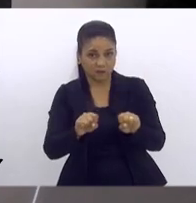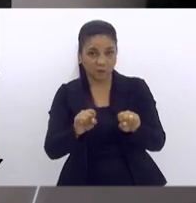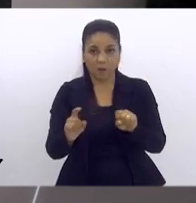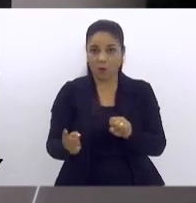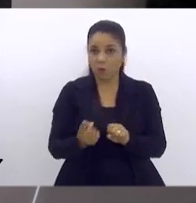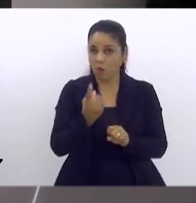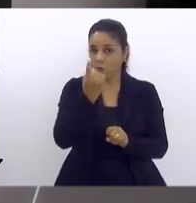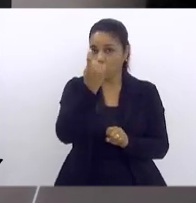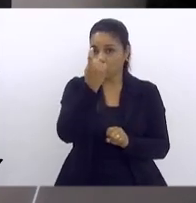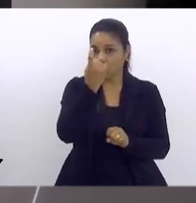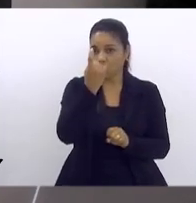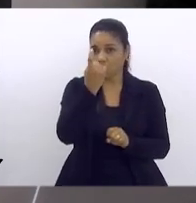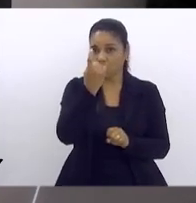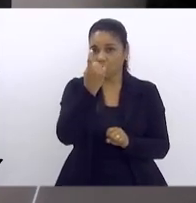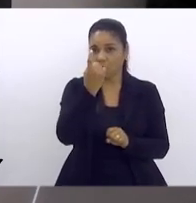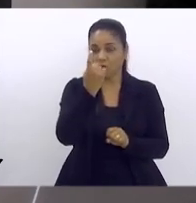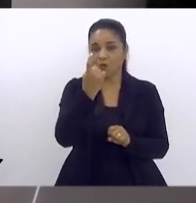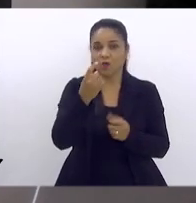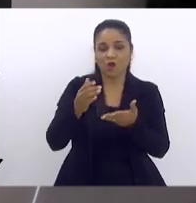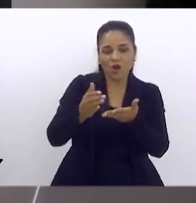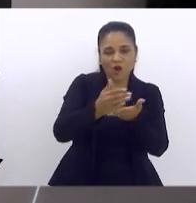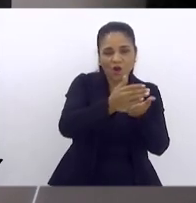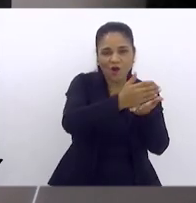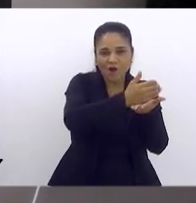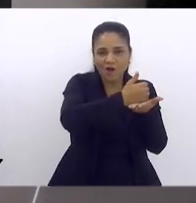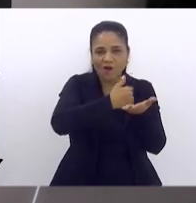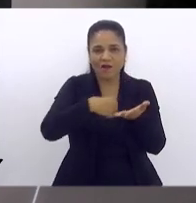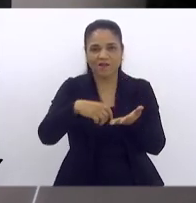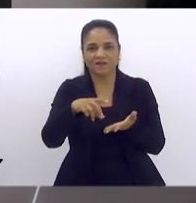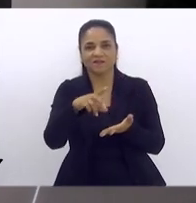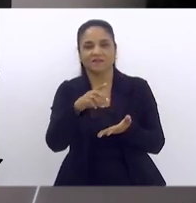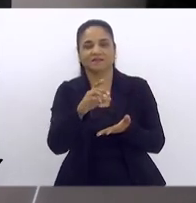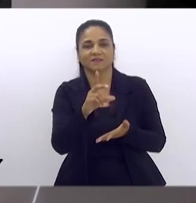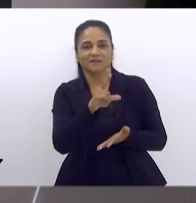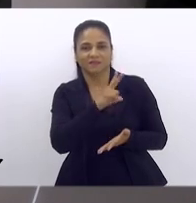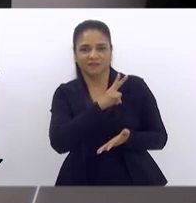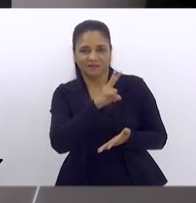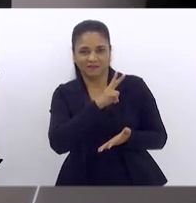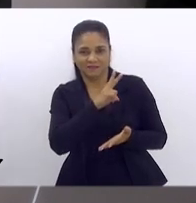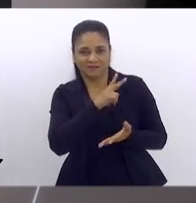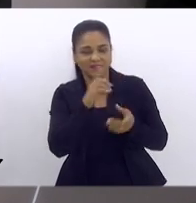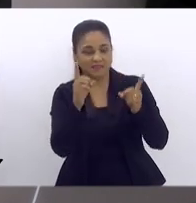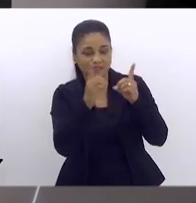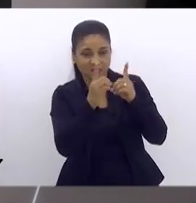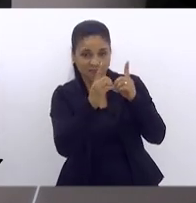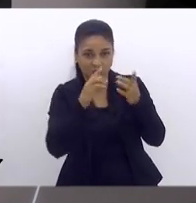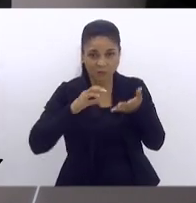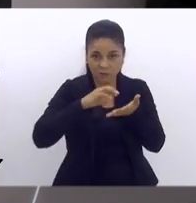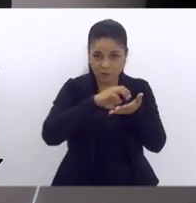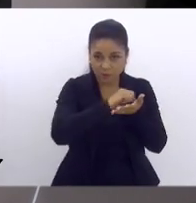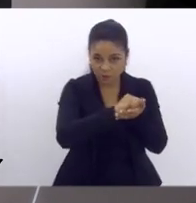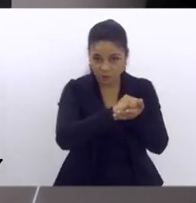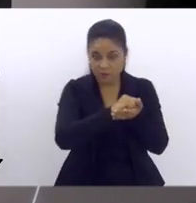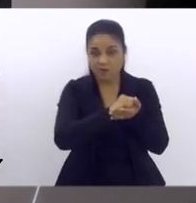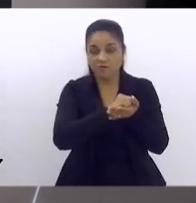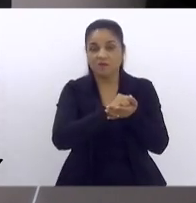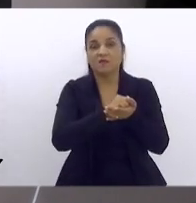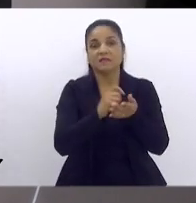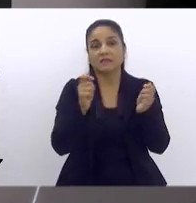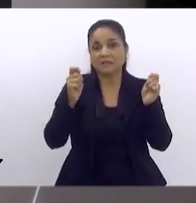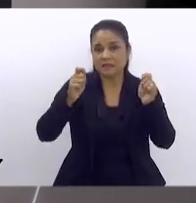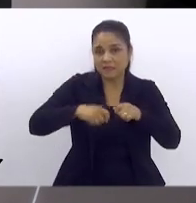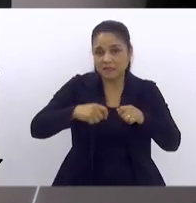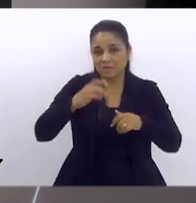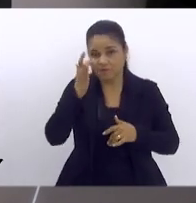que coleta todos os dados né produzidos em atendimentos a gente não só